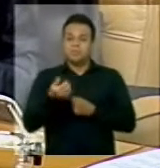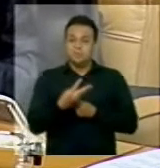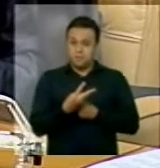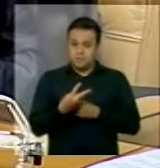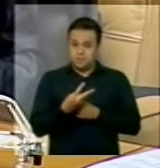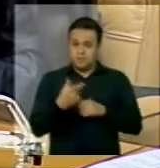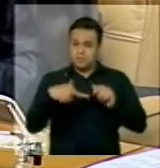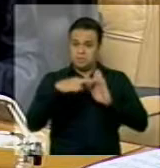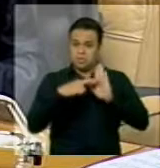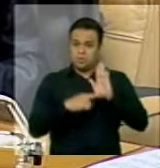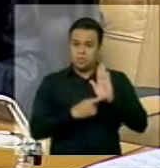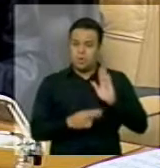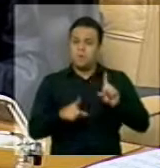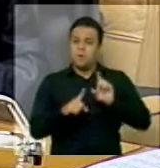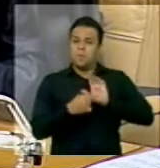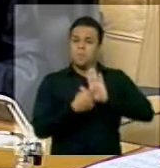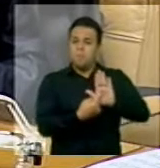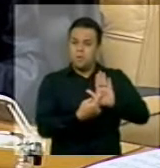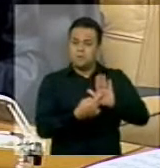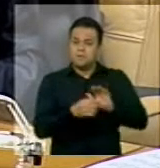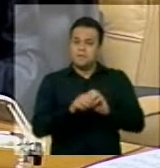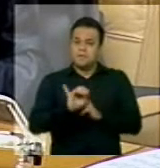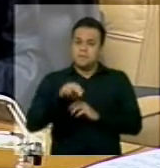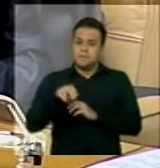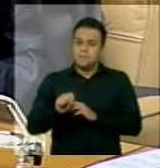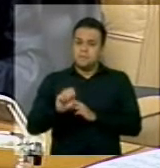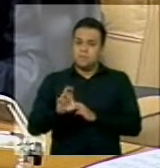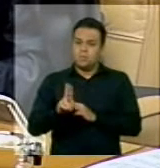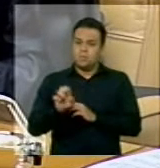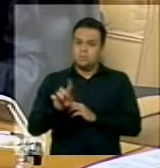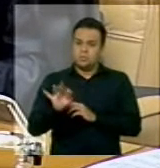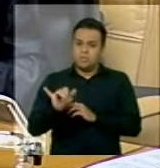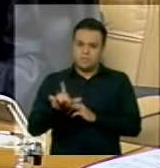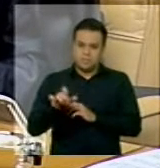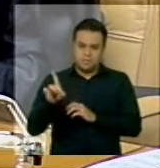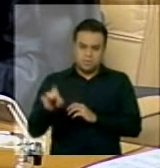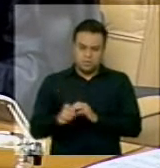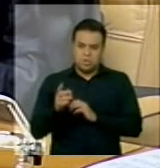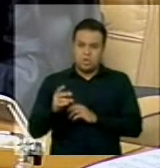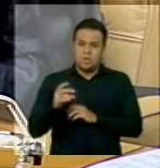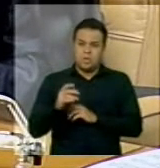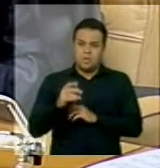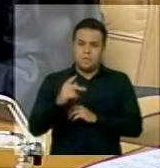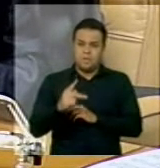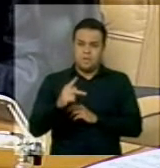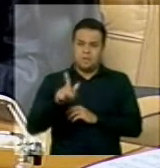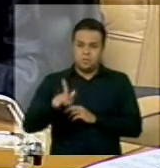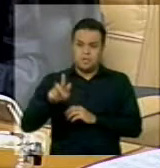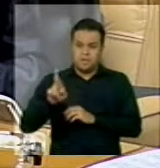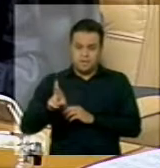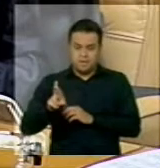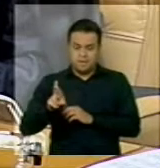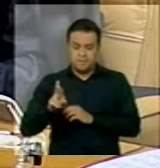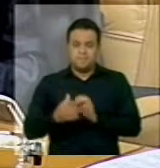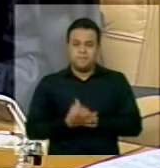sendo posta sob o crivo da inconstitucionalidade, a Procuradoria-Geral da República, na petição inicial, alega que o